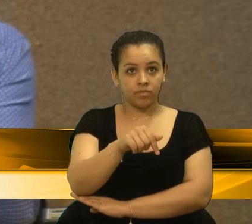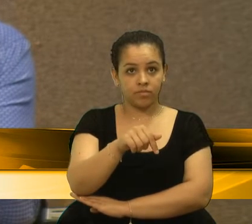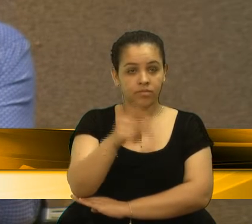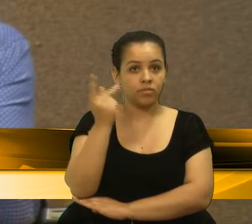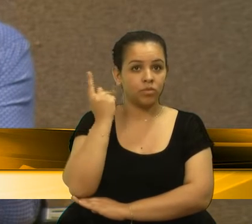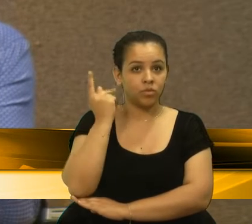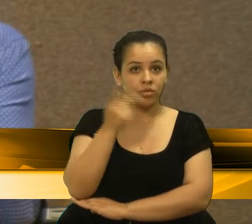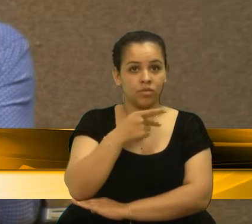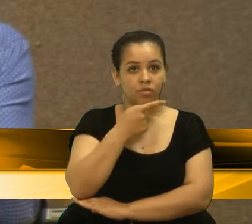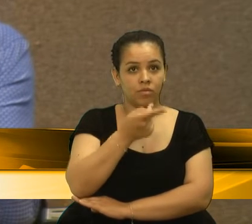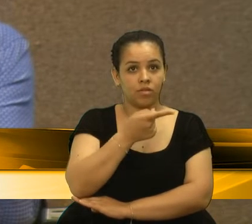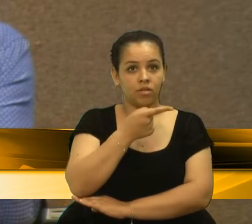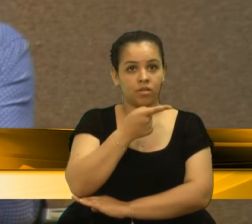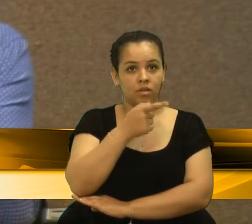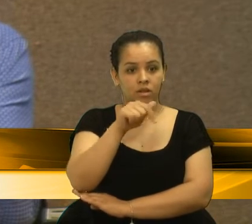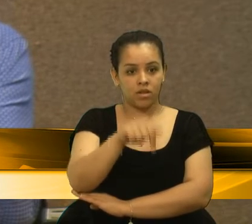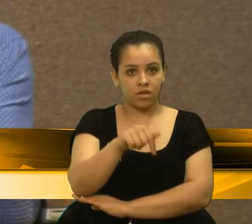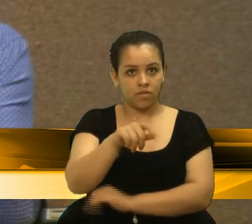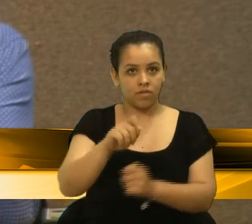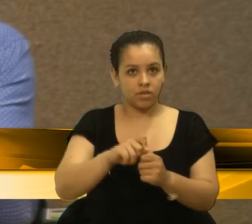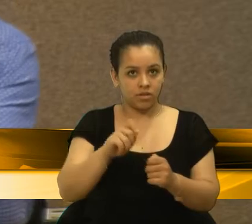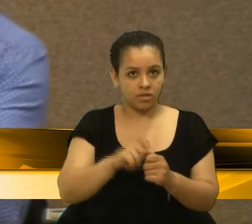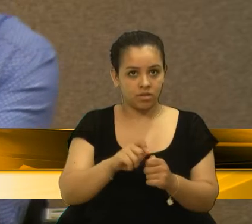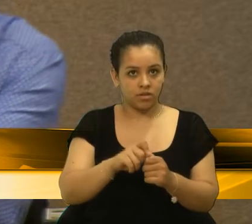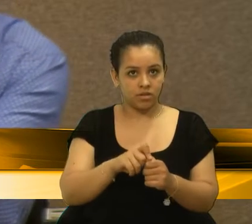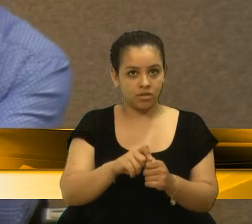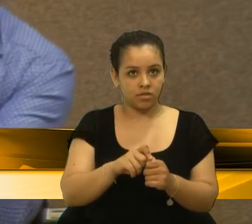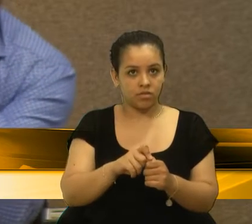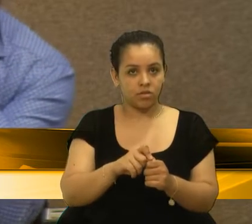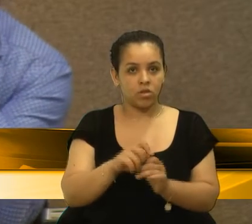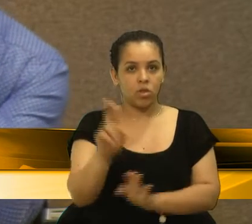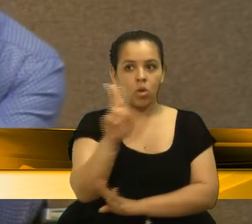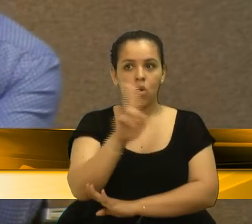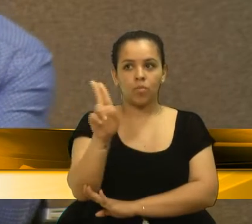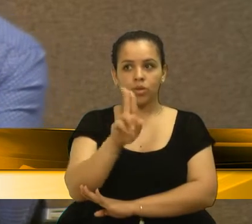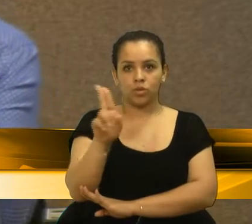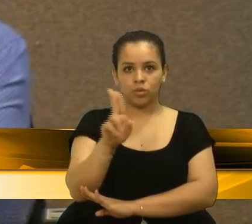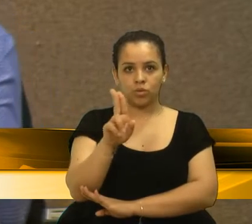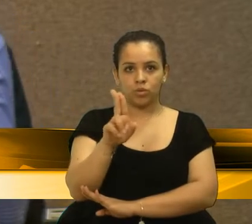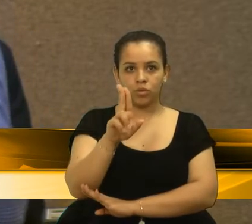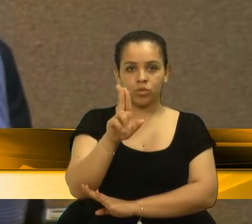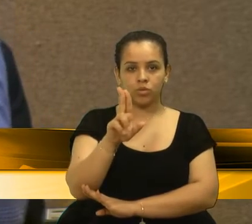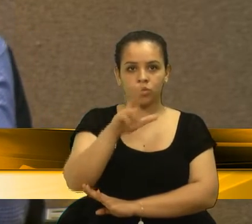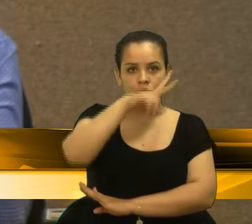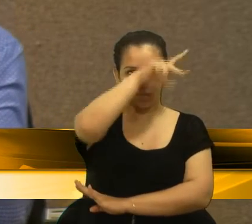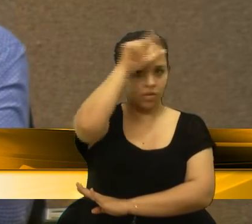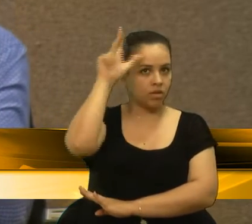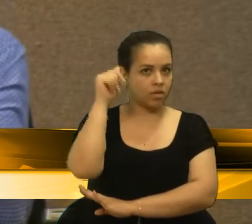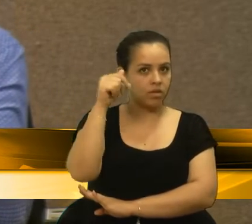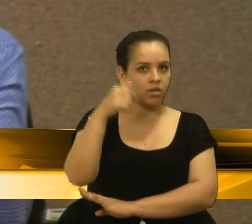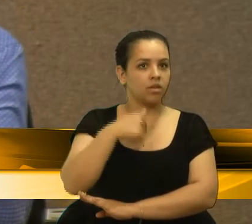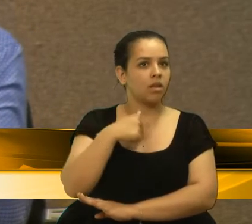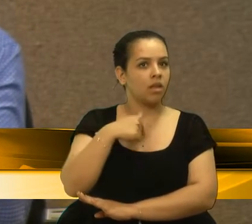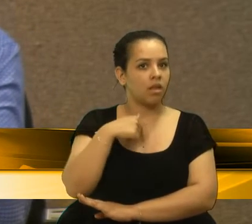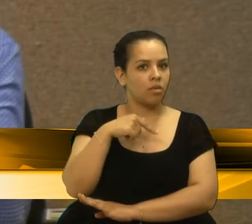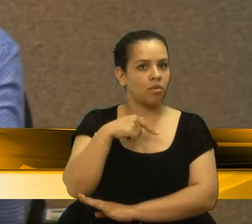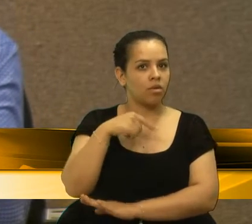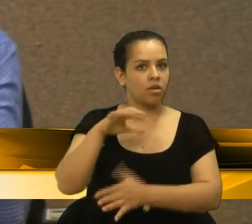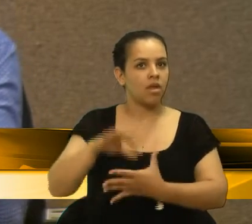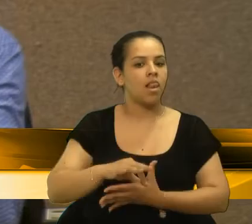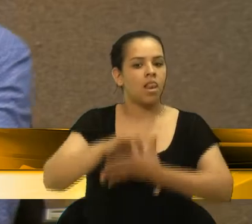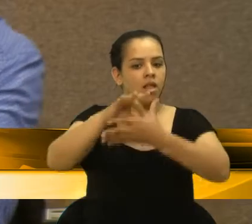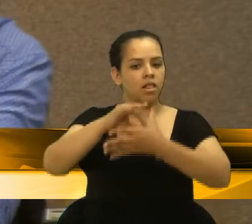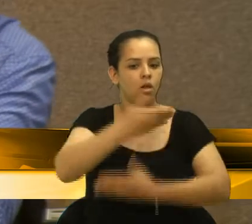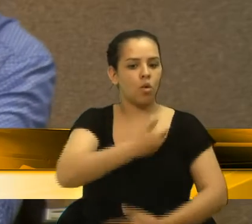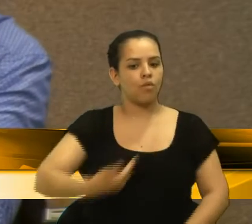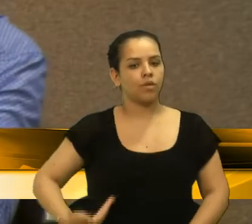que fala em, que está aqui fazendo a defesa e fala em nome do prefeito. Tem esse vereador que vos fala, que é o líder do governo, que está aqui